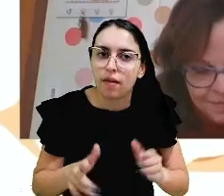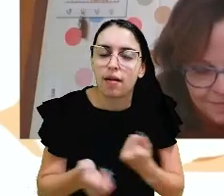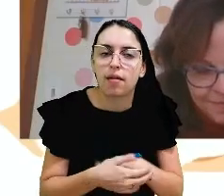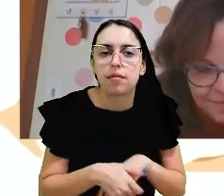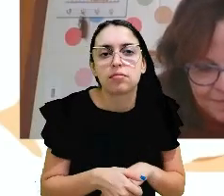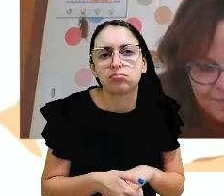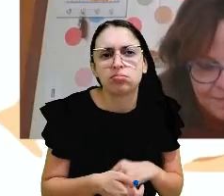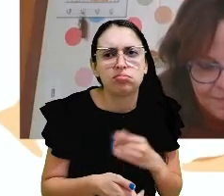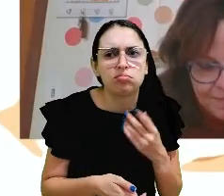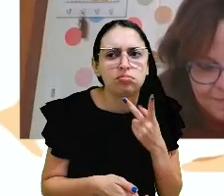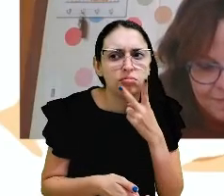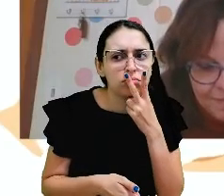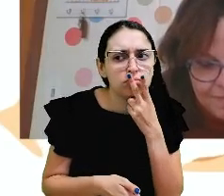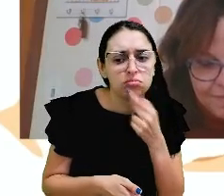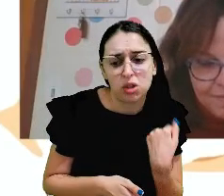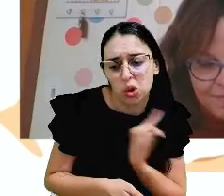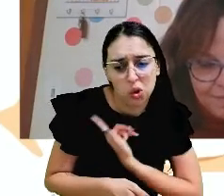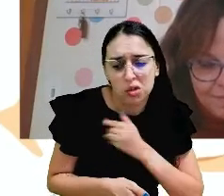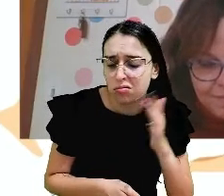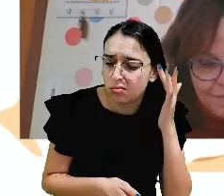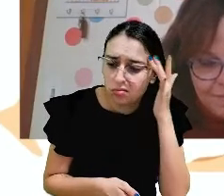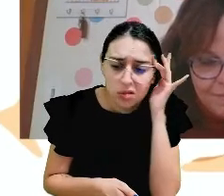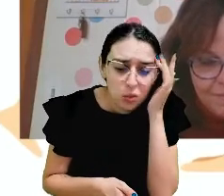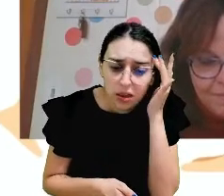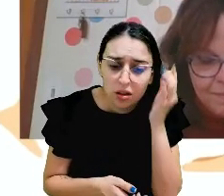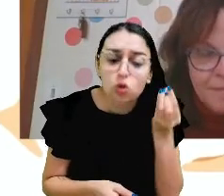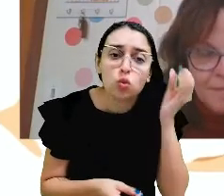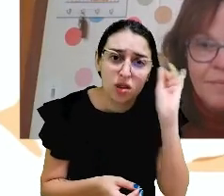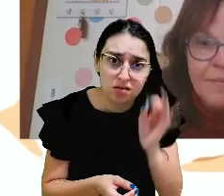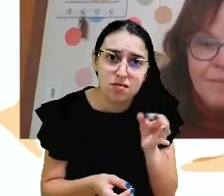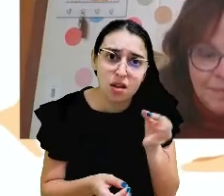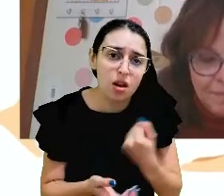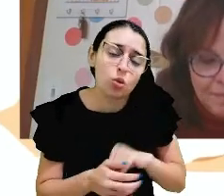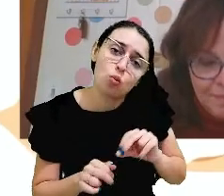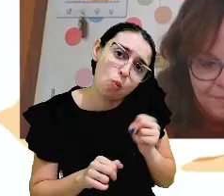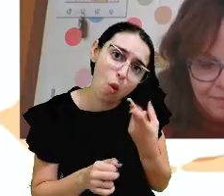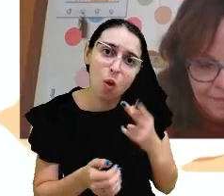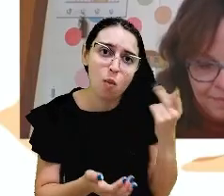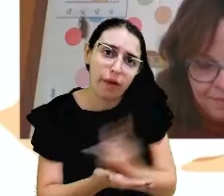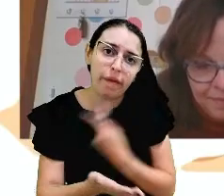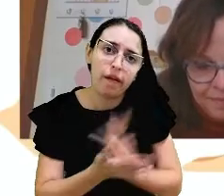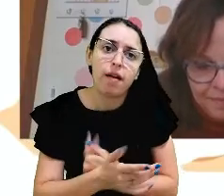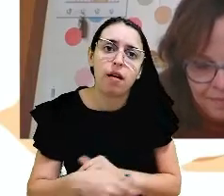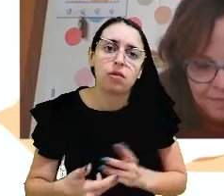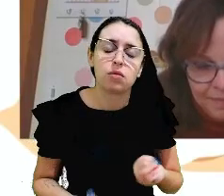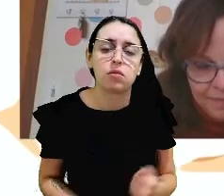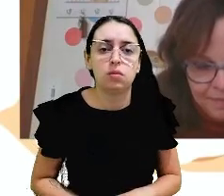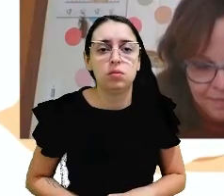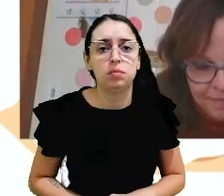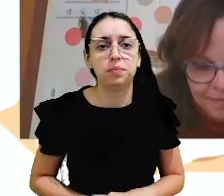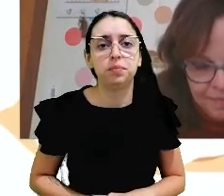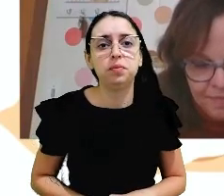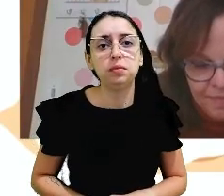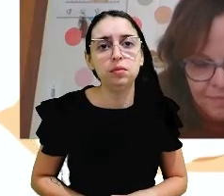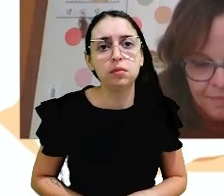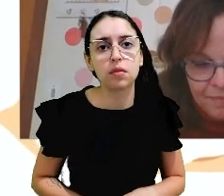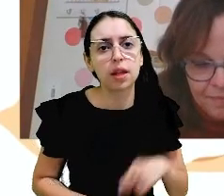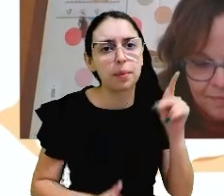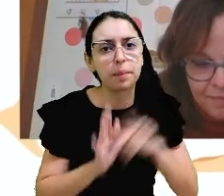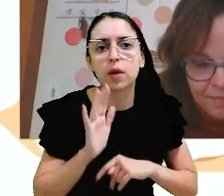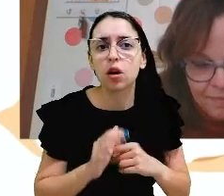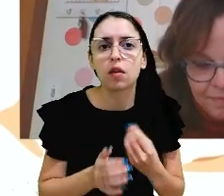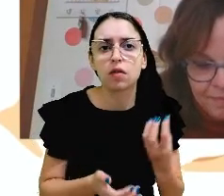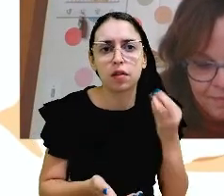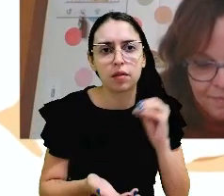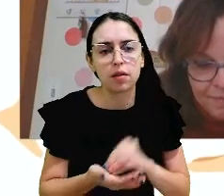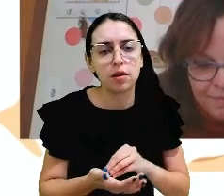a gente não tem nem o conhecimento do que seria o correto ou o que não seria o correto. e toda a prova não é produzida por